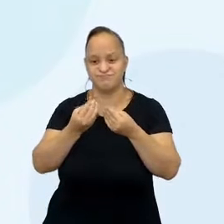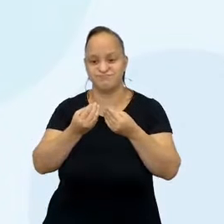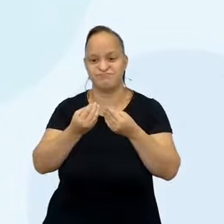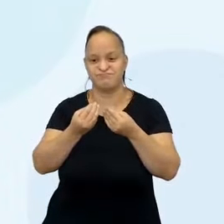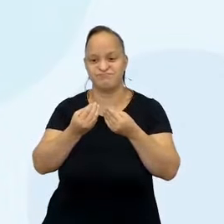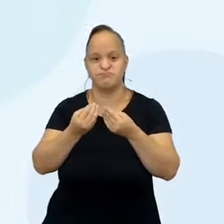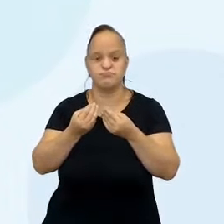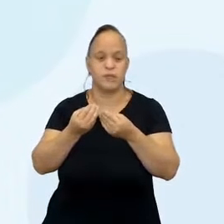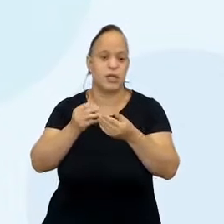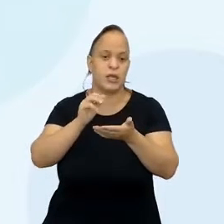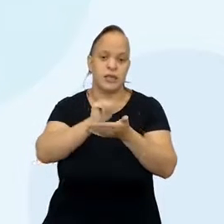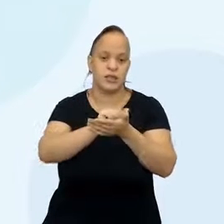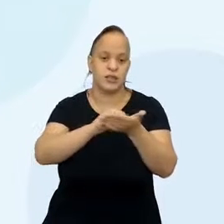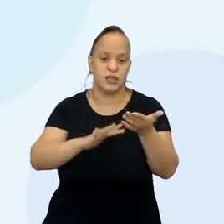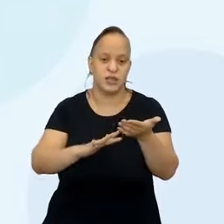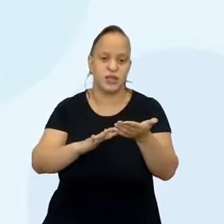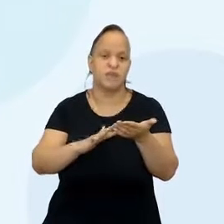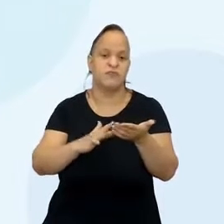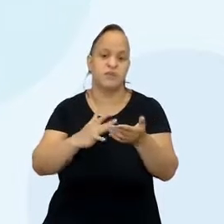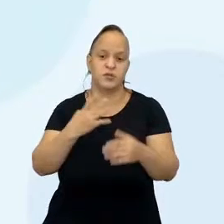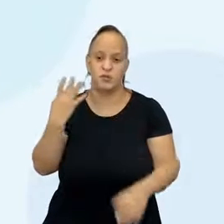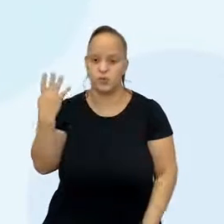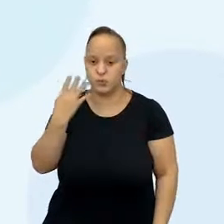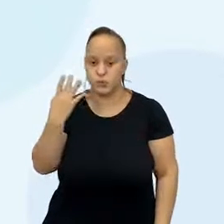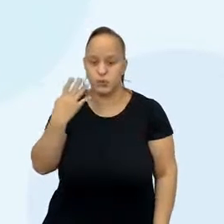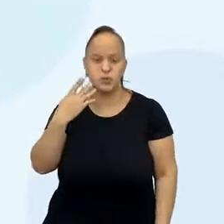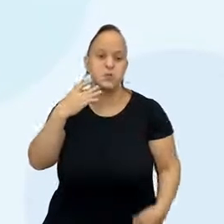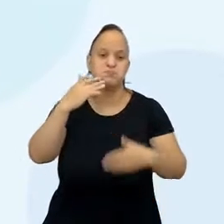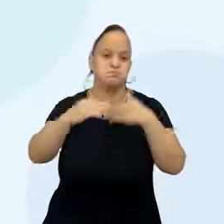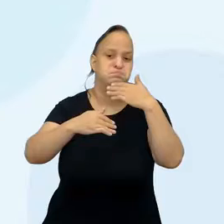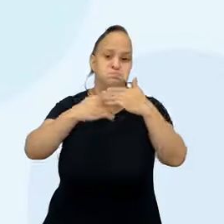atividade 4. Vamos passar os desdobramentos